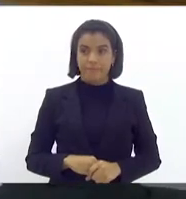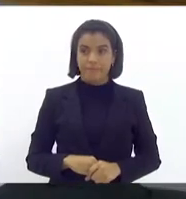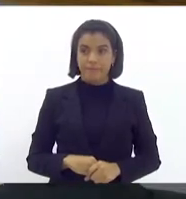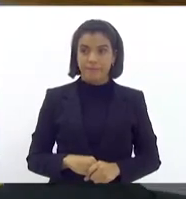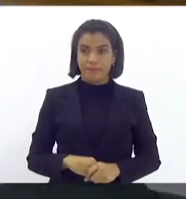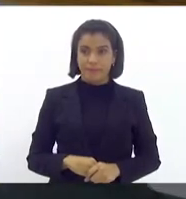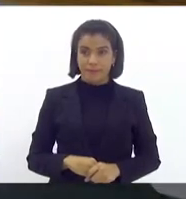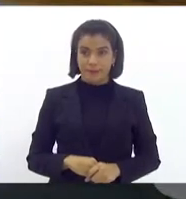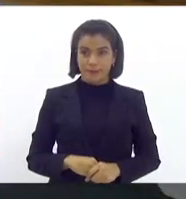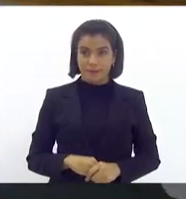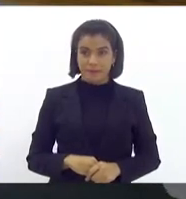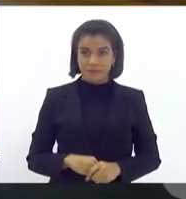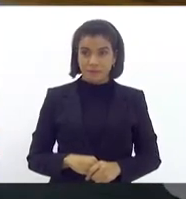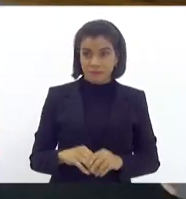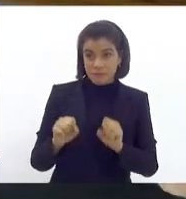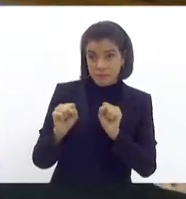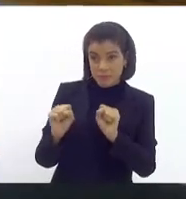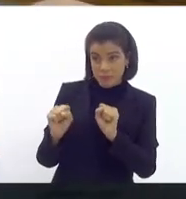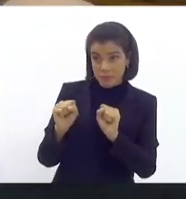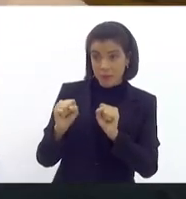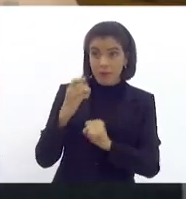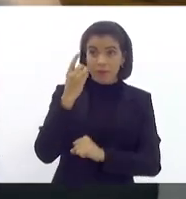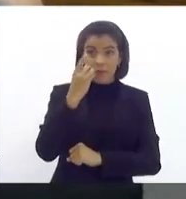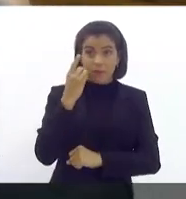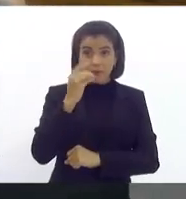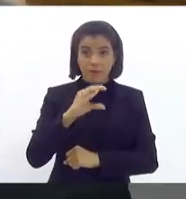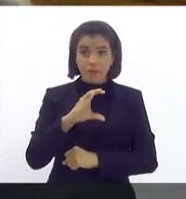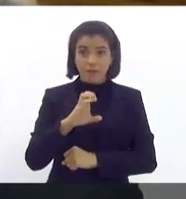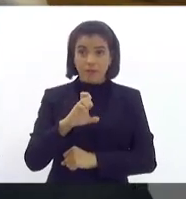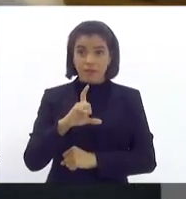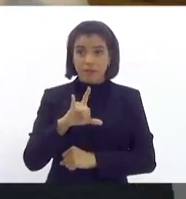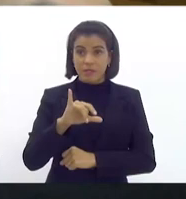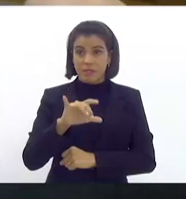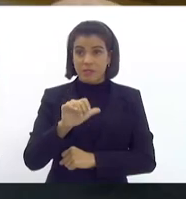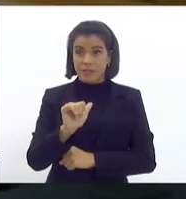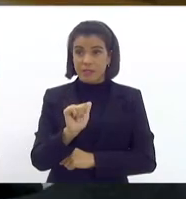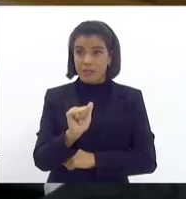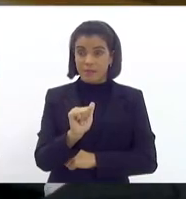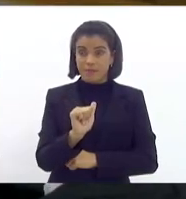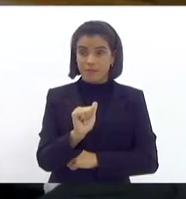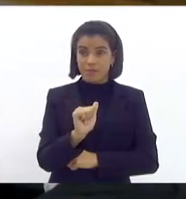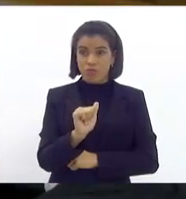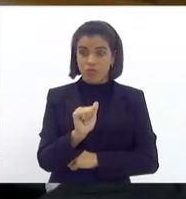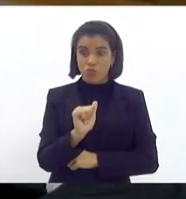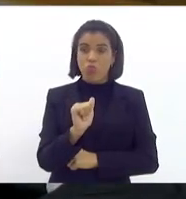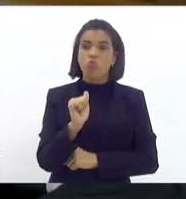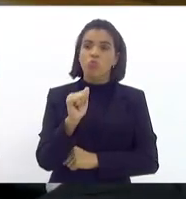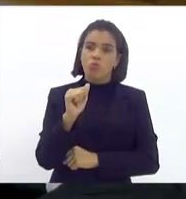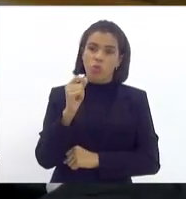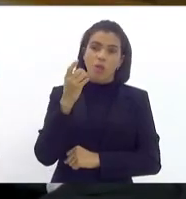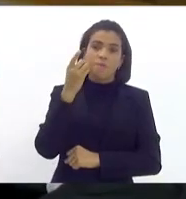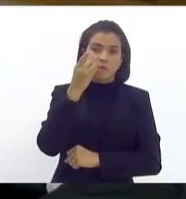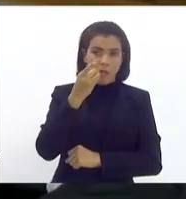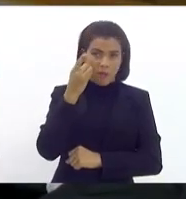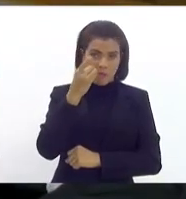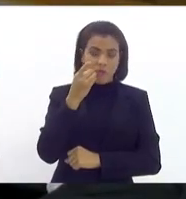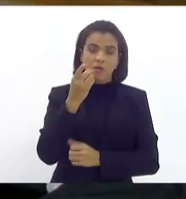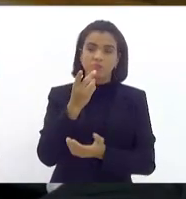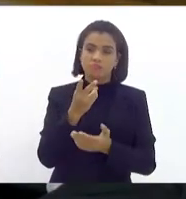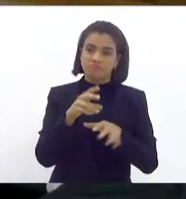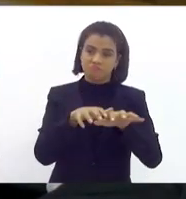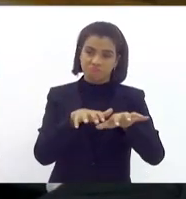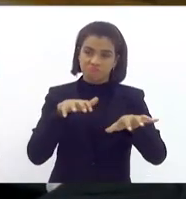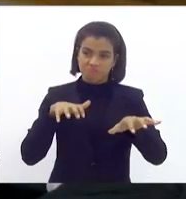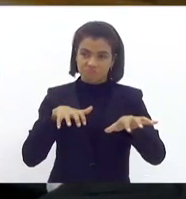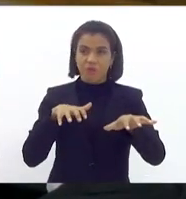divergente. Pode ser assim, deputada Célia? Acordo, com esse compromisso. Um voto e faz um compromisso para discussão, eventualmente audiência. O deputado Sérgio mantendo um voto em separado,